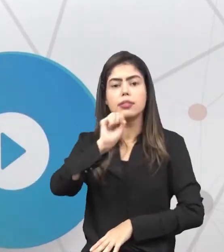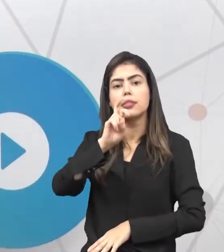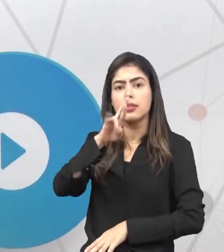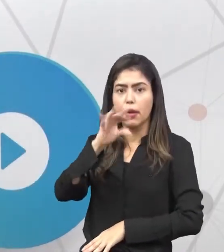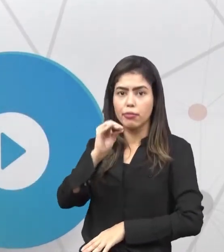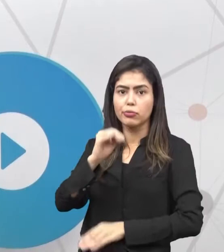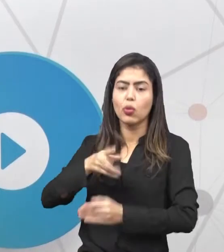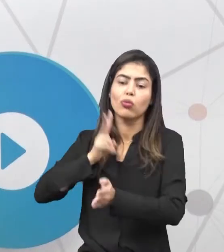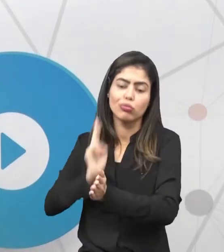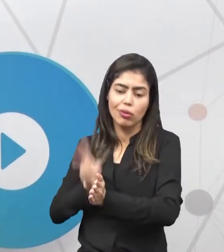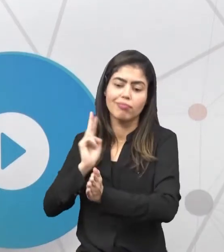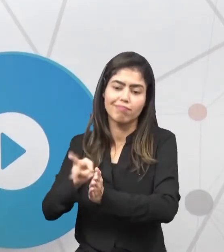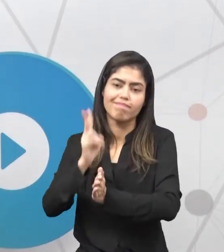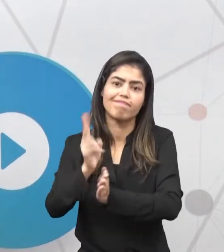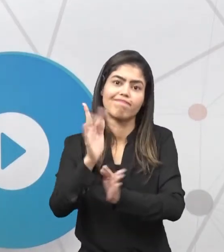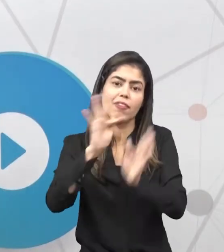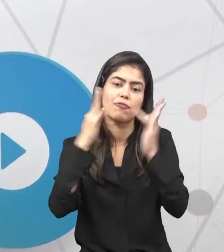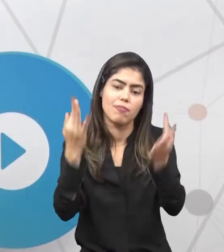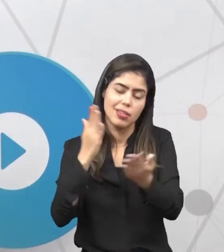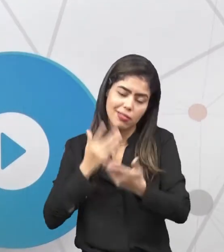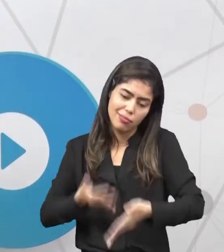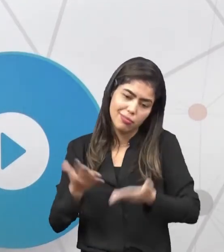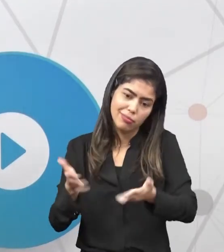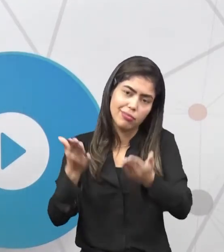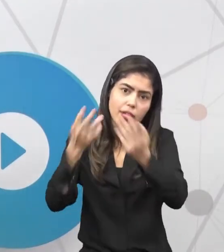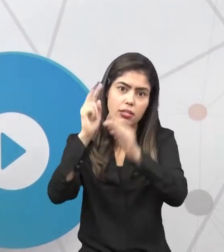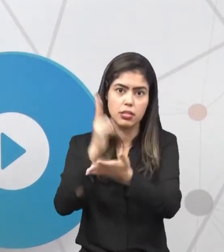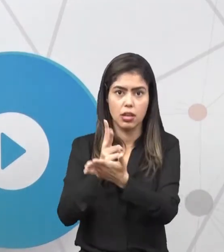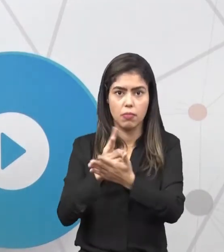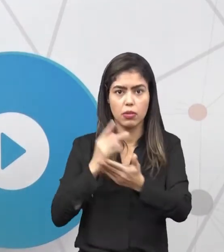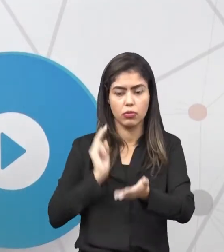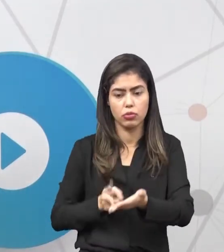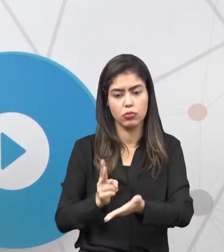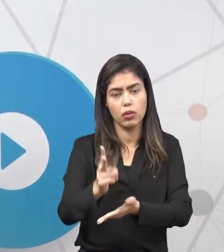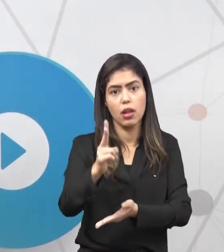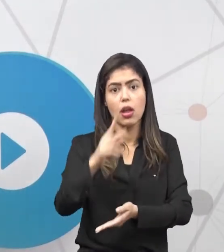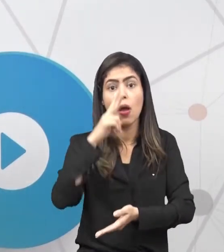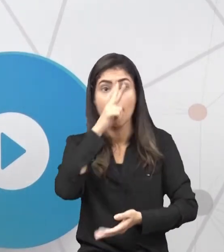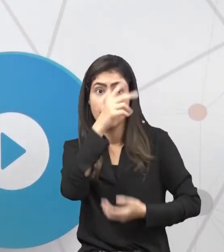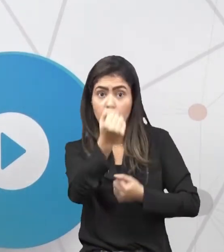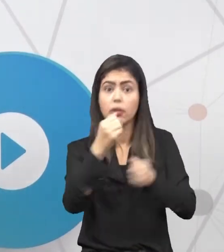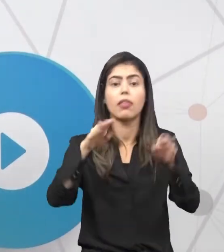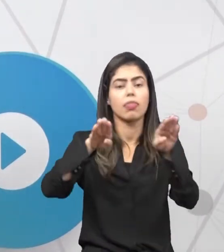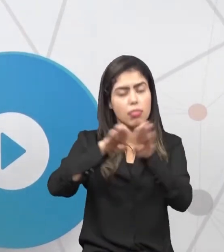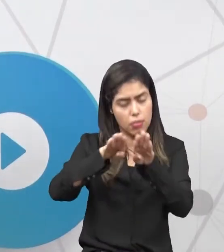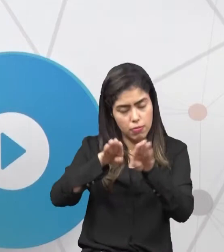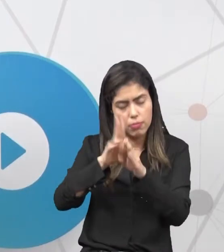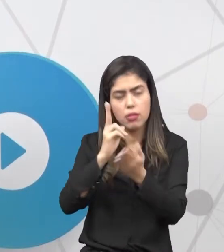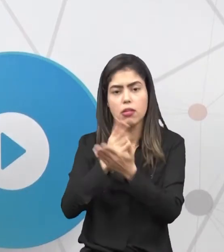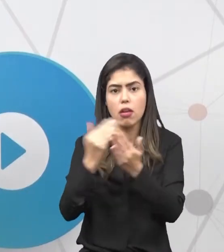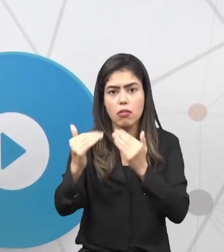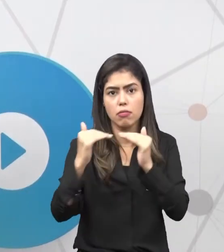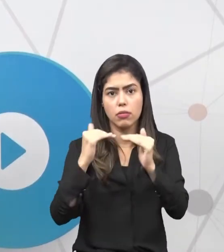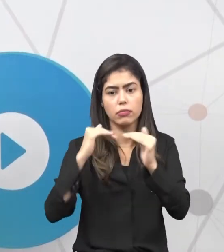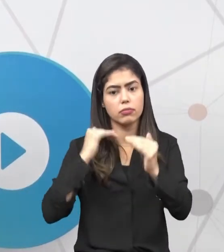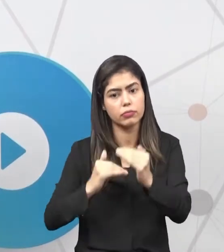ia modificar. Isso é tradição, é assim que se mantém, e o poder também se mantém da mesma